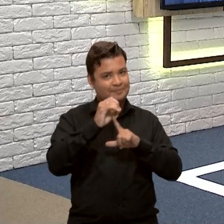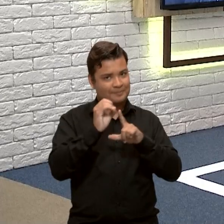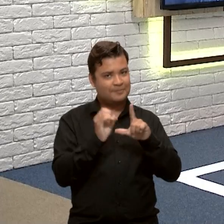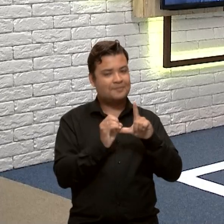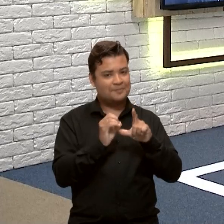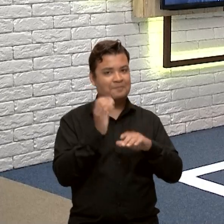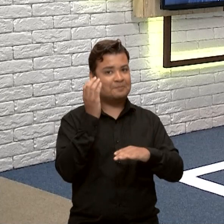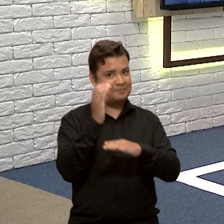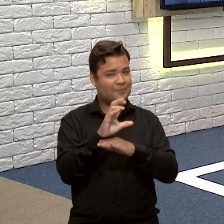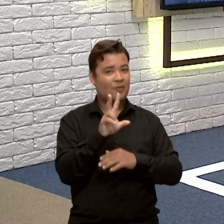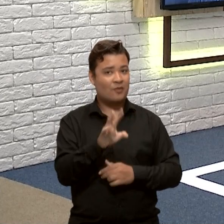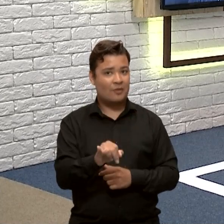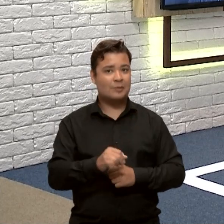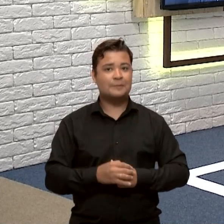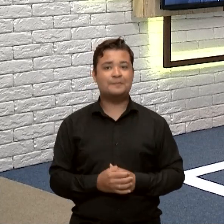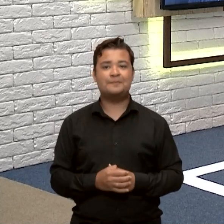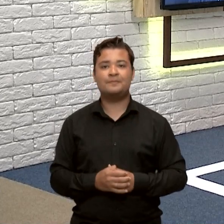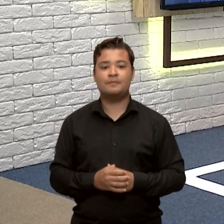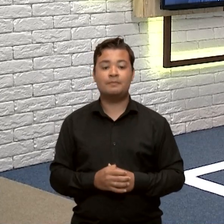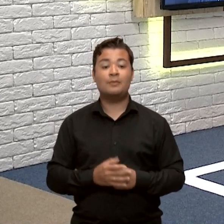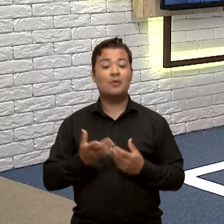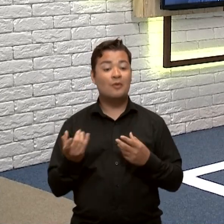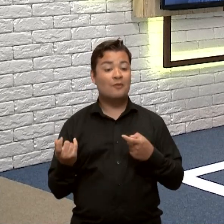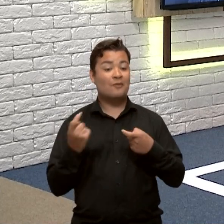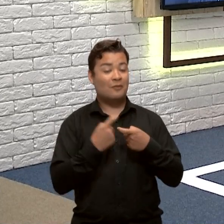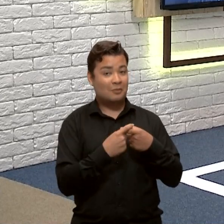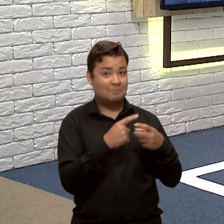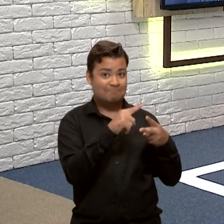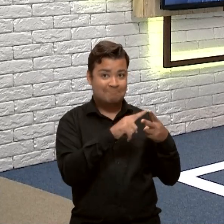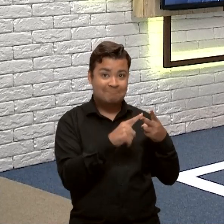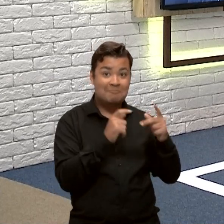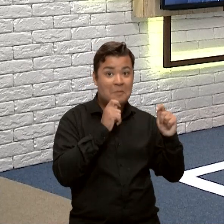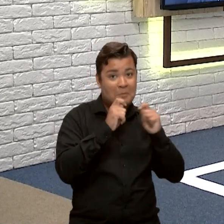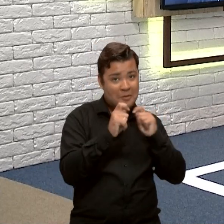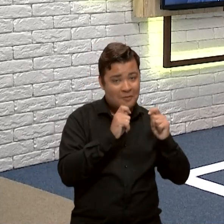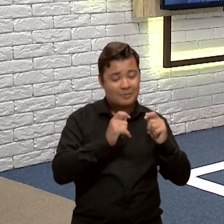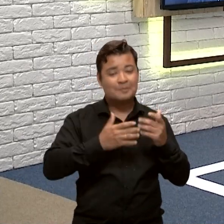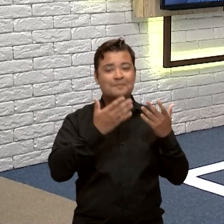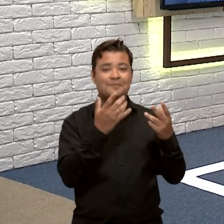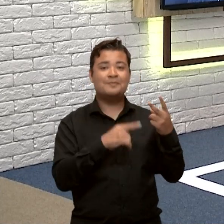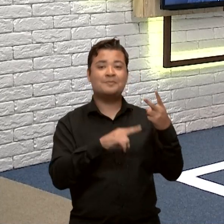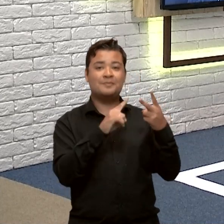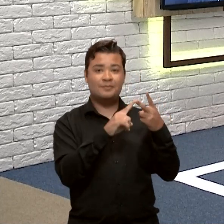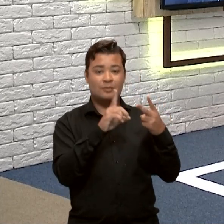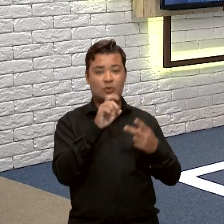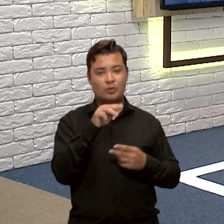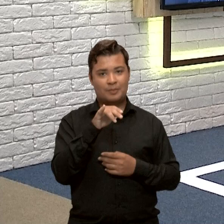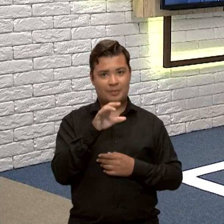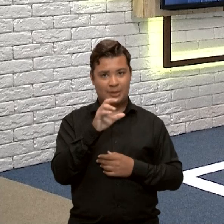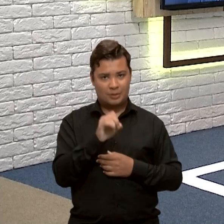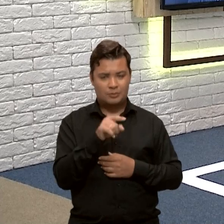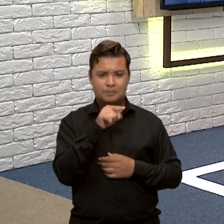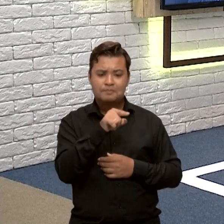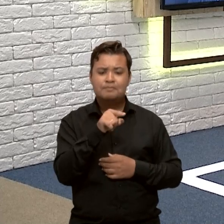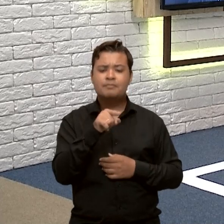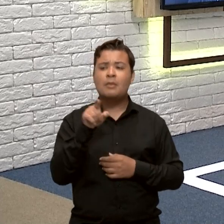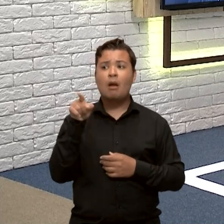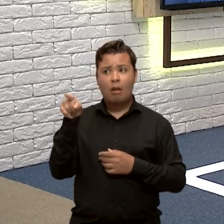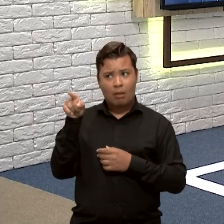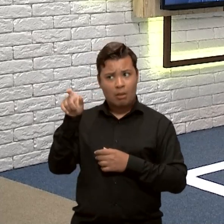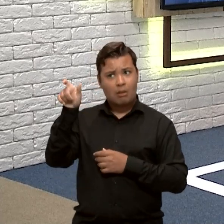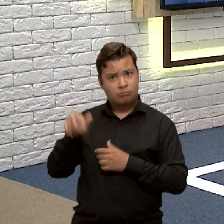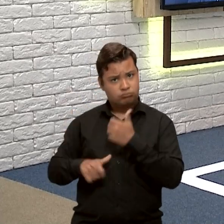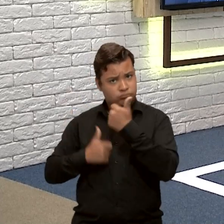Agora, aqui voltando para os nossos entrevistados. Domênico, uma das coisas que inclusive o Oscar falou foi dessa paixão, né, de